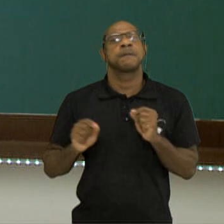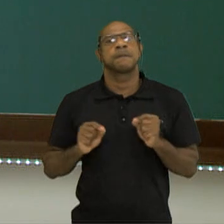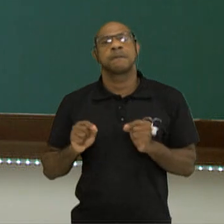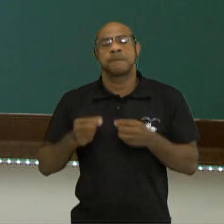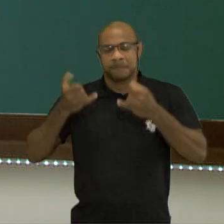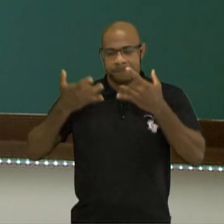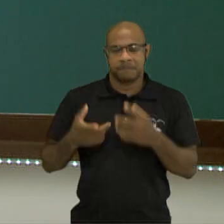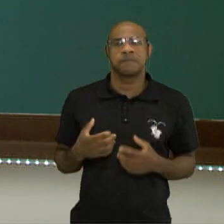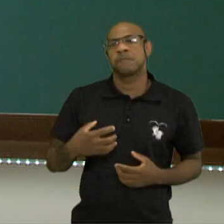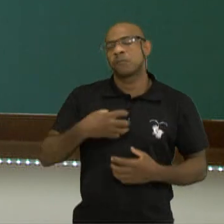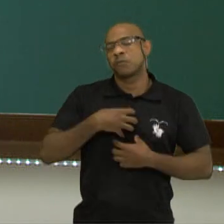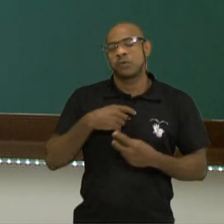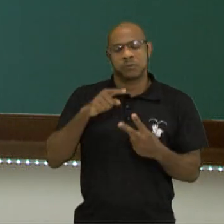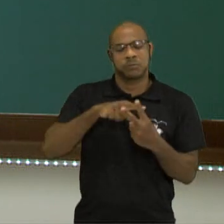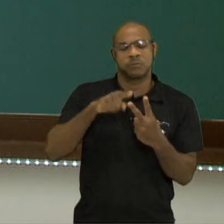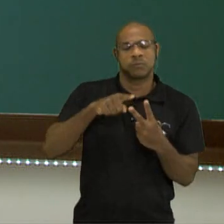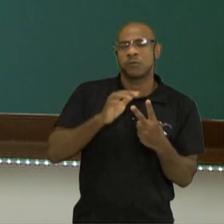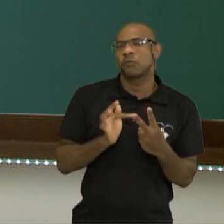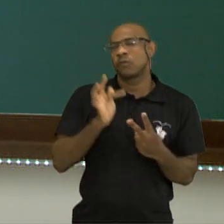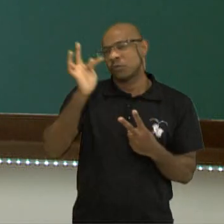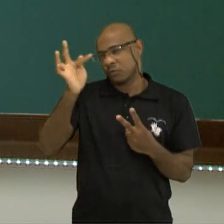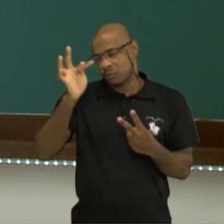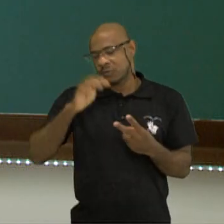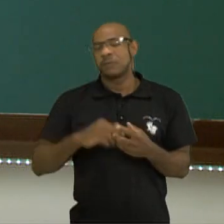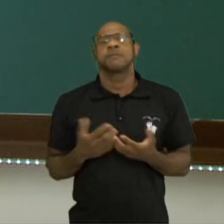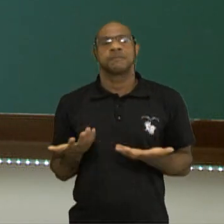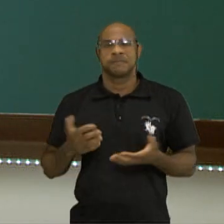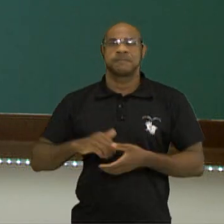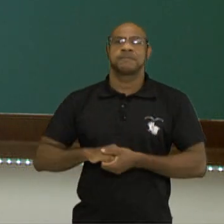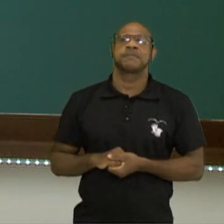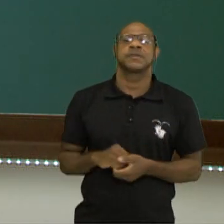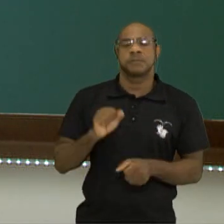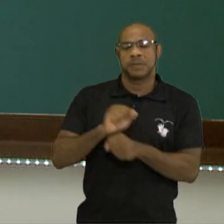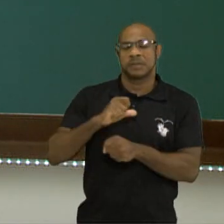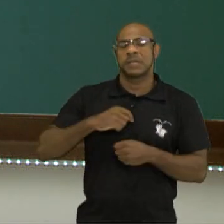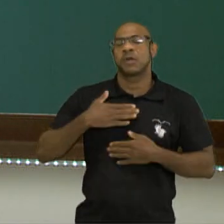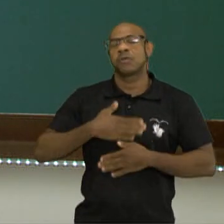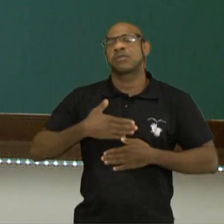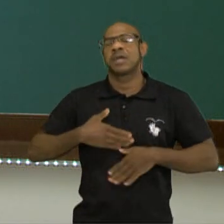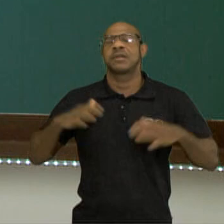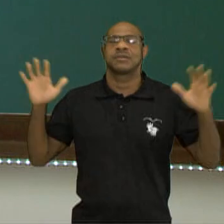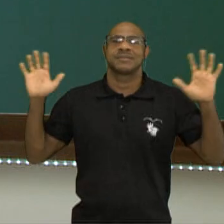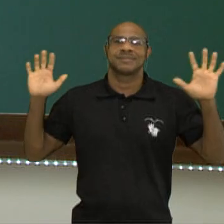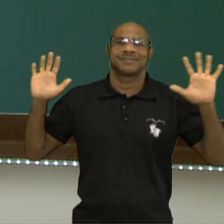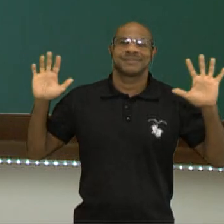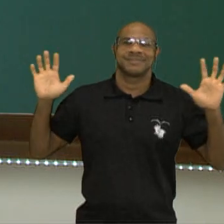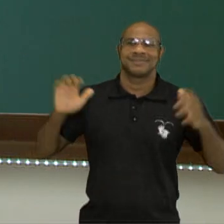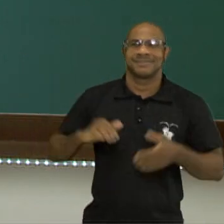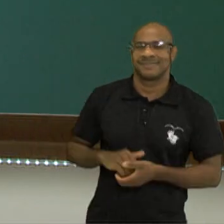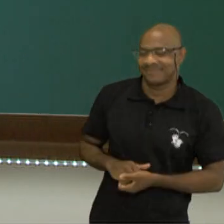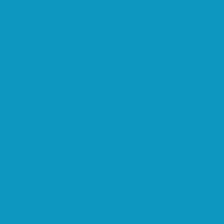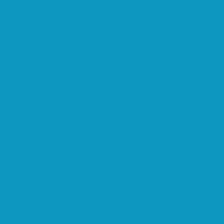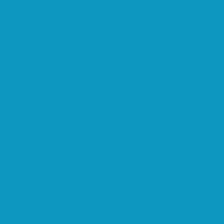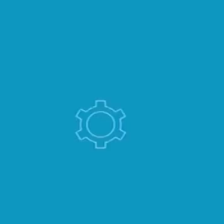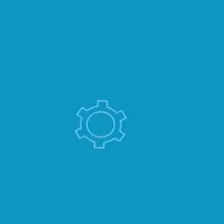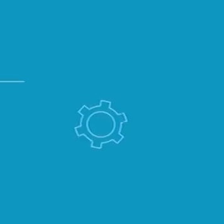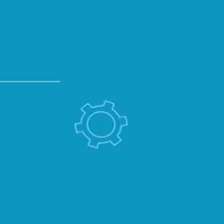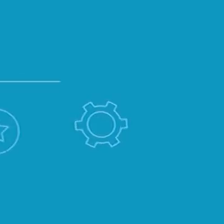sobre as formas verbais do futuro, going to e will. Espero que vocês tenham gostado e até breve.